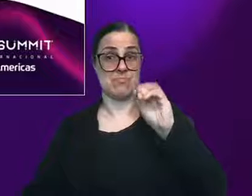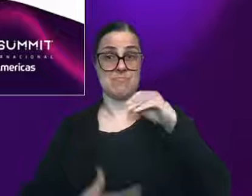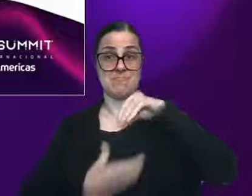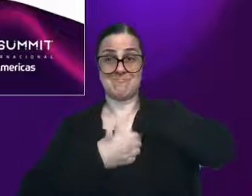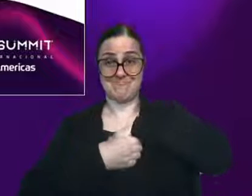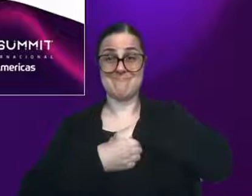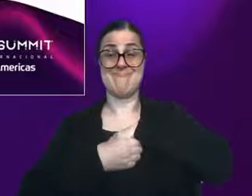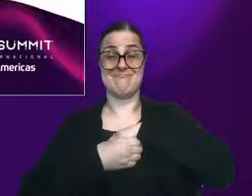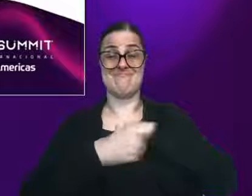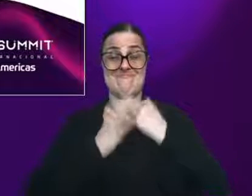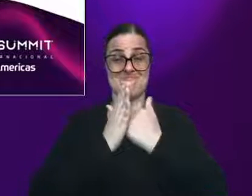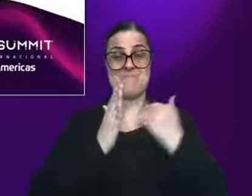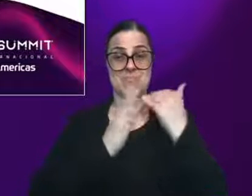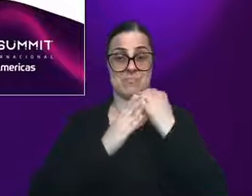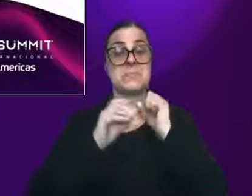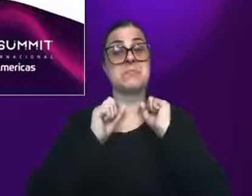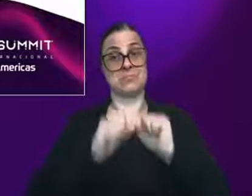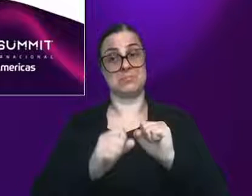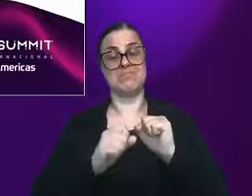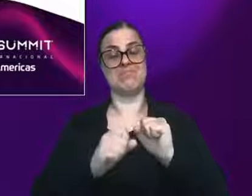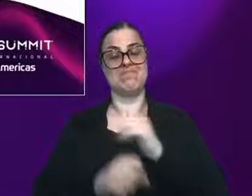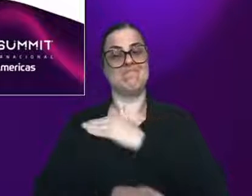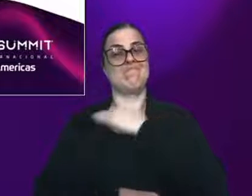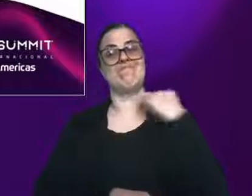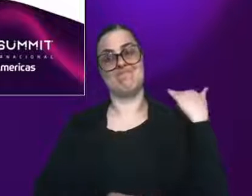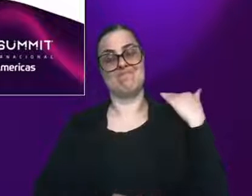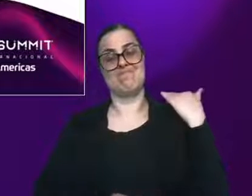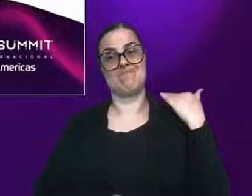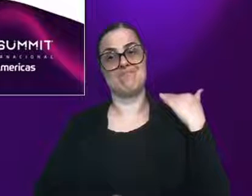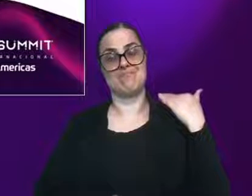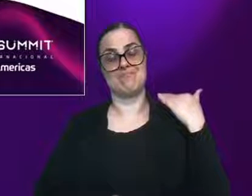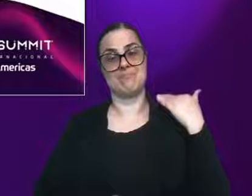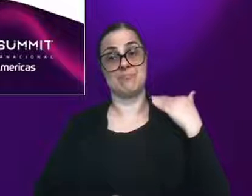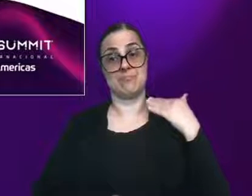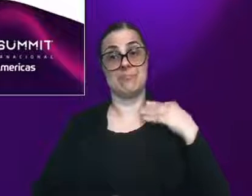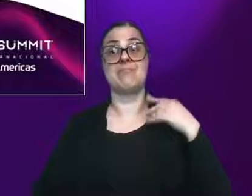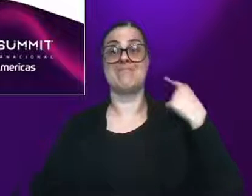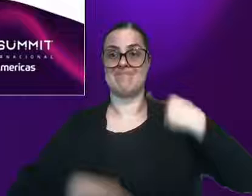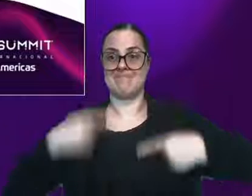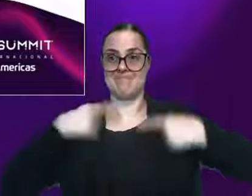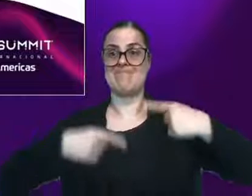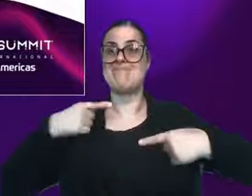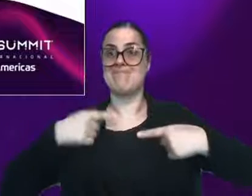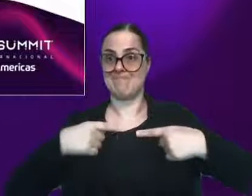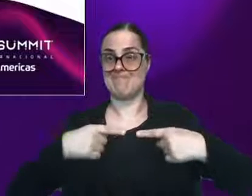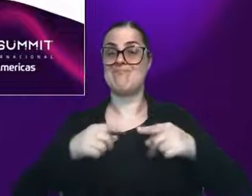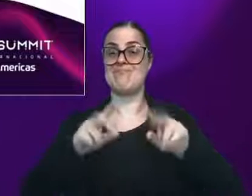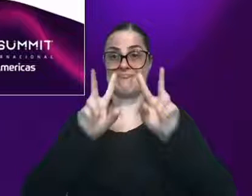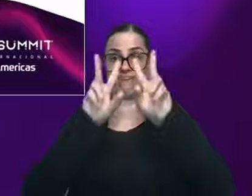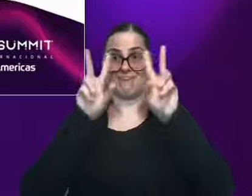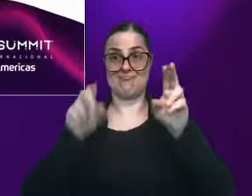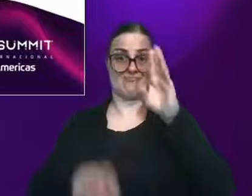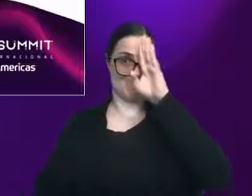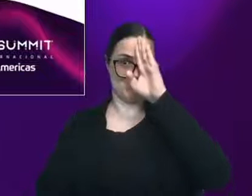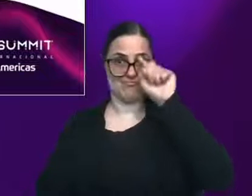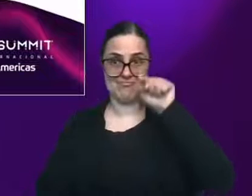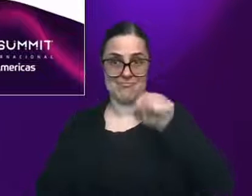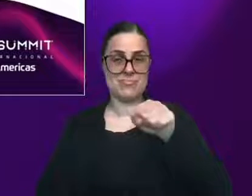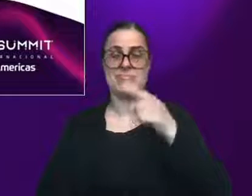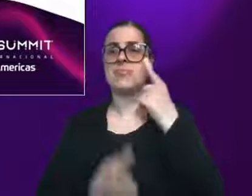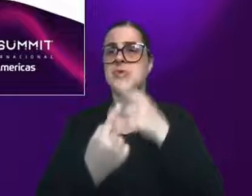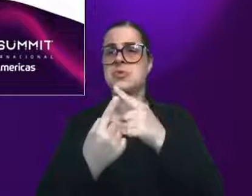um aumento de mortalidade. Essa é uma das a grande discussão sobre qual tipo